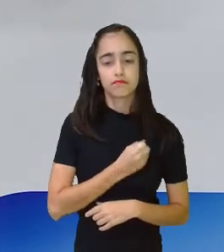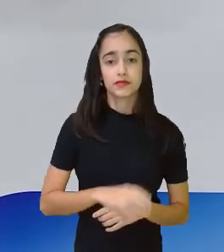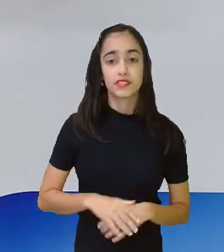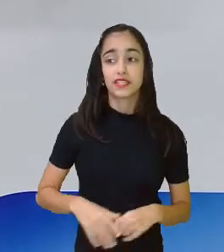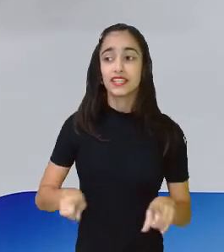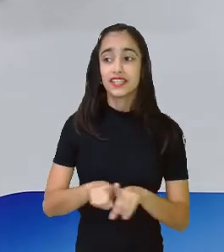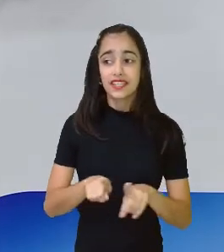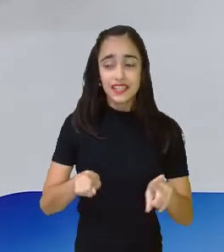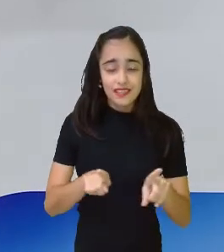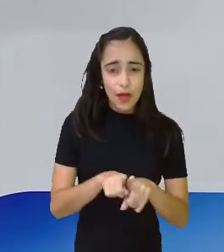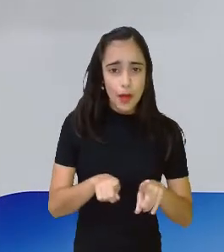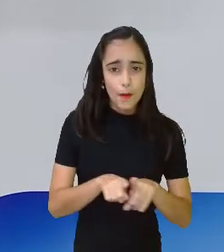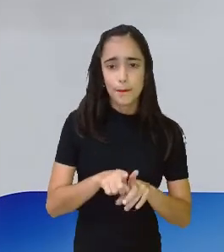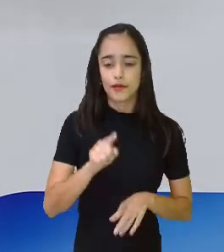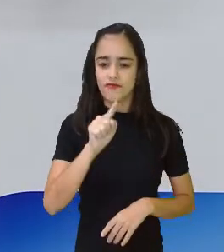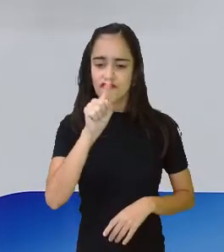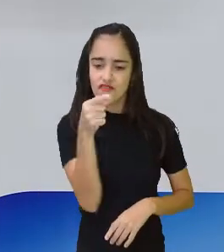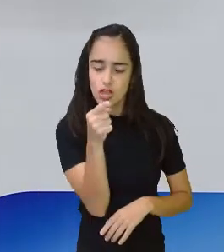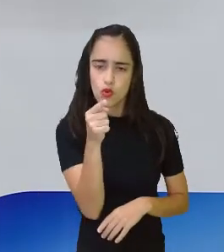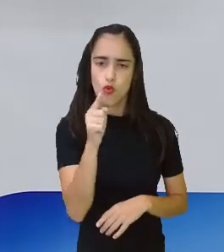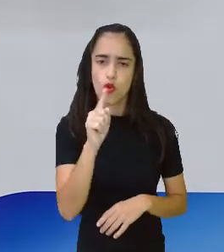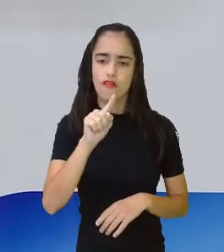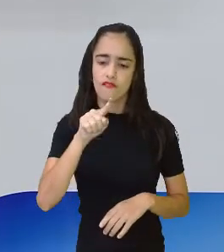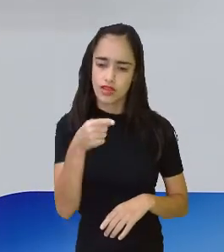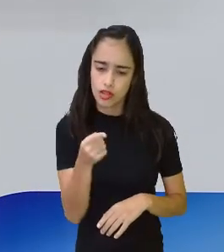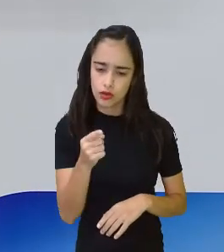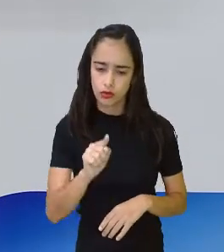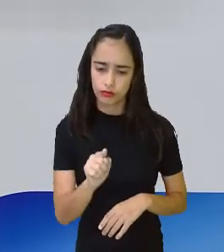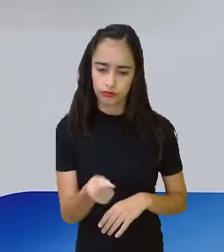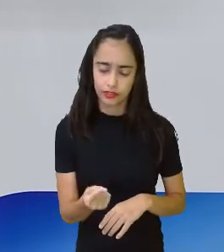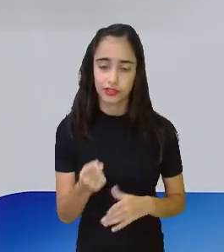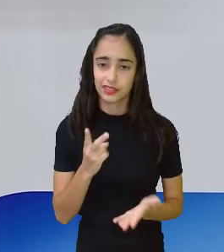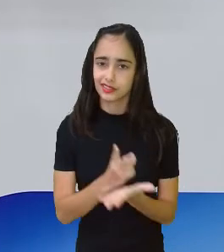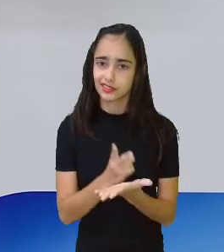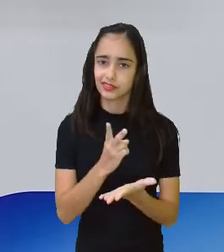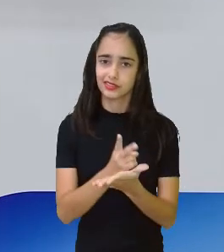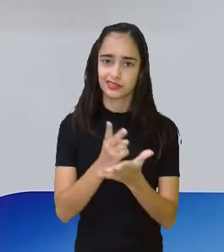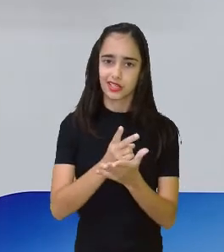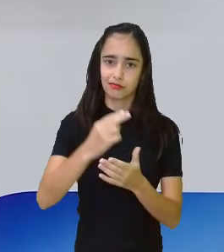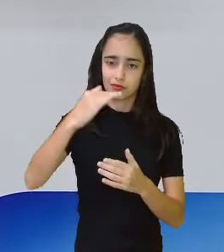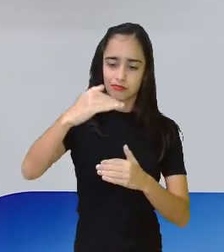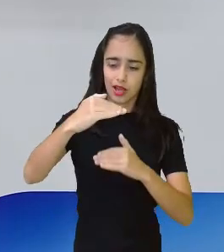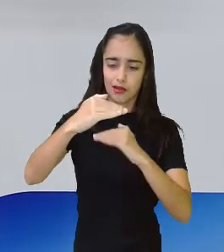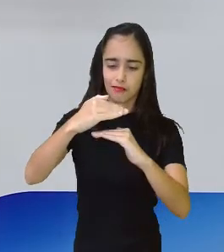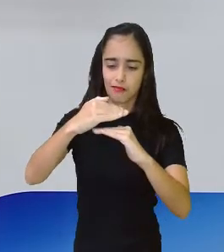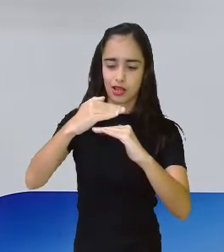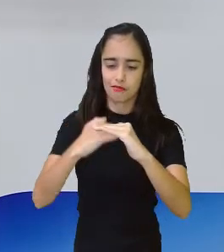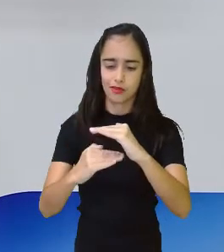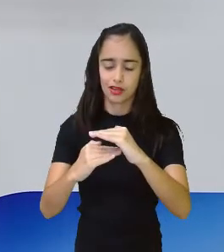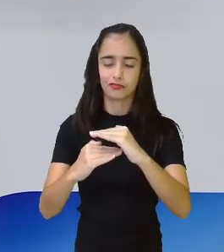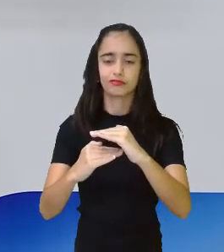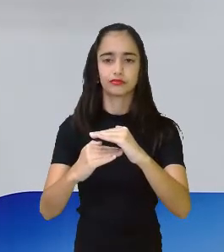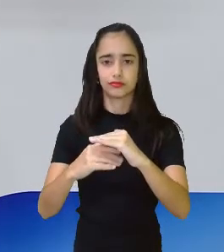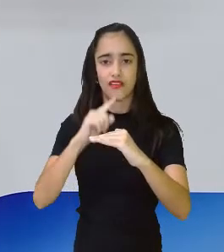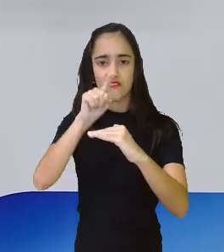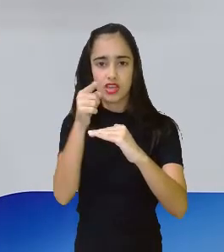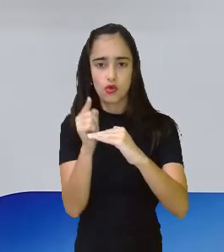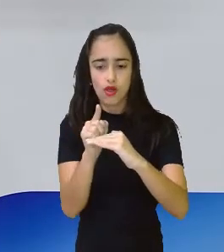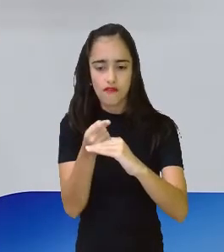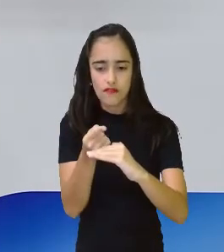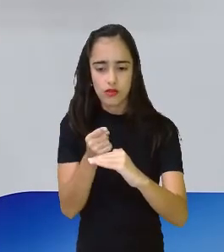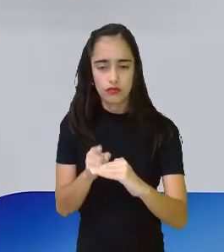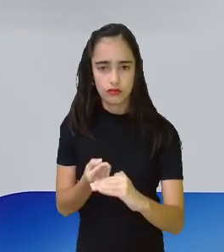vírgula abaixo de vírgula. Não esquece disso. Quando a gente trabalhou o sistema de